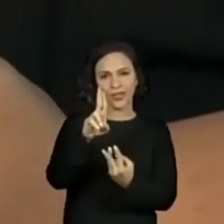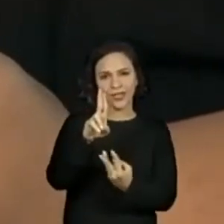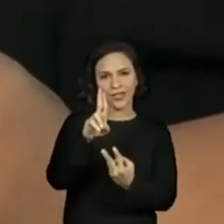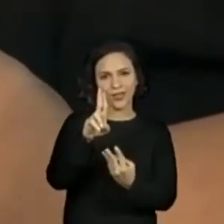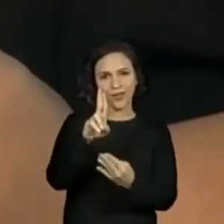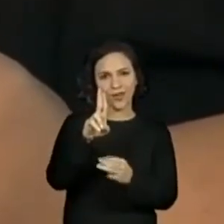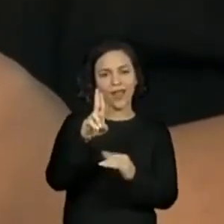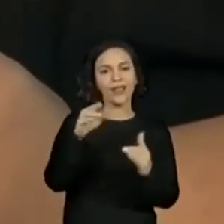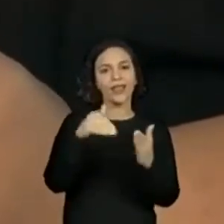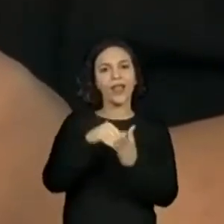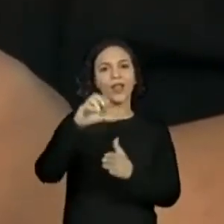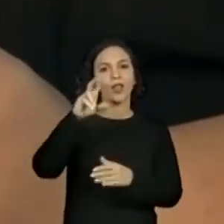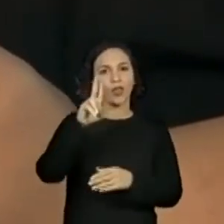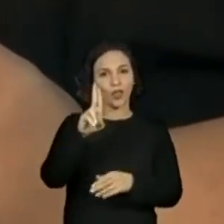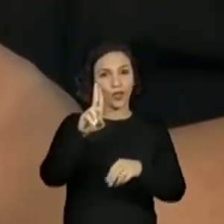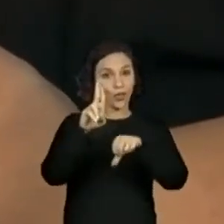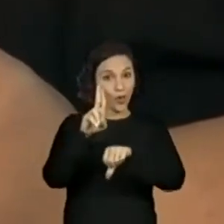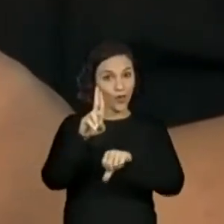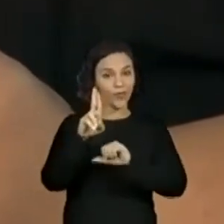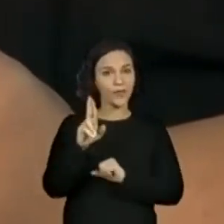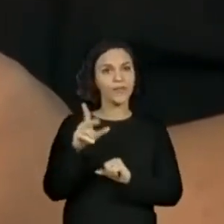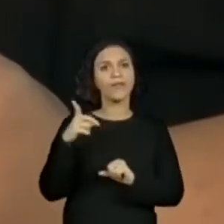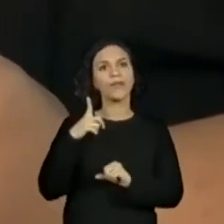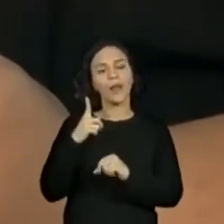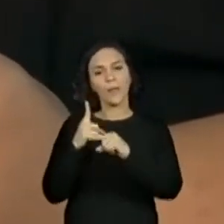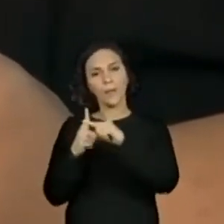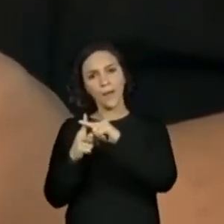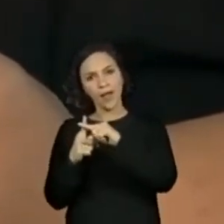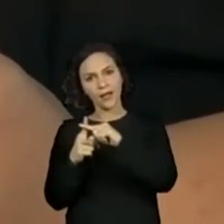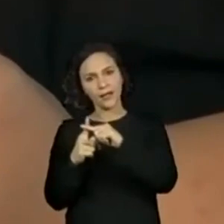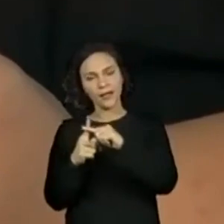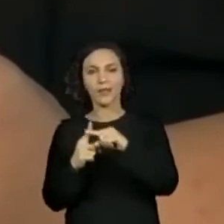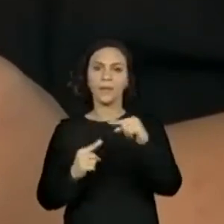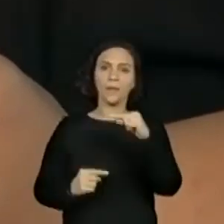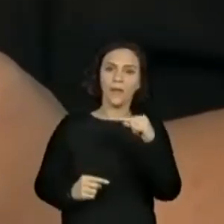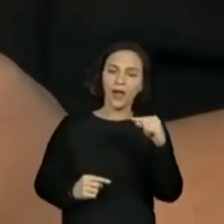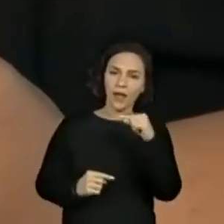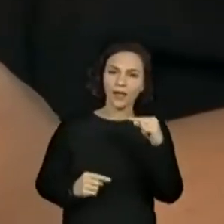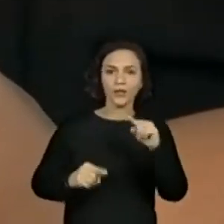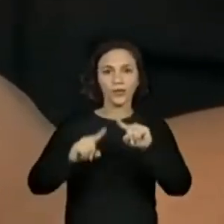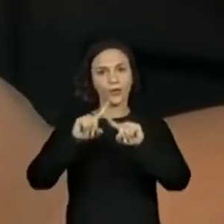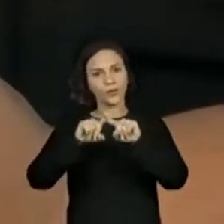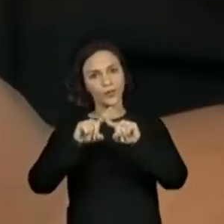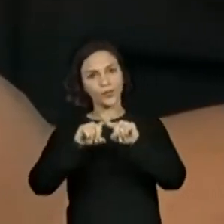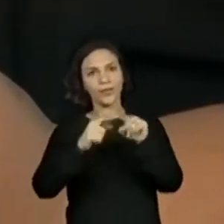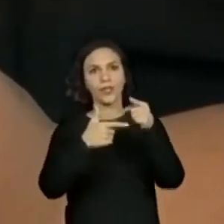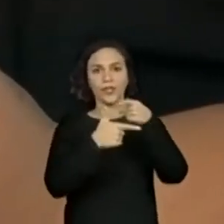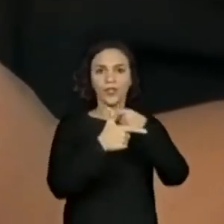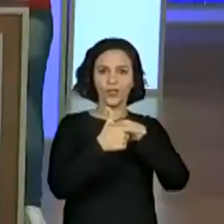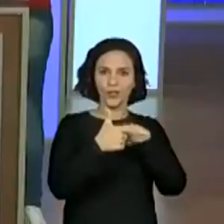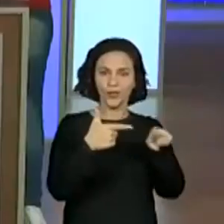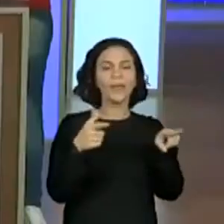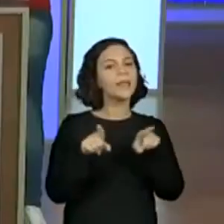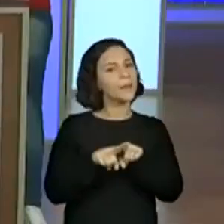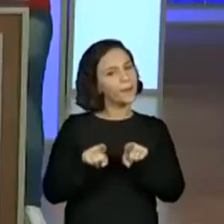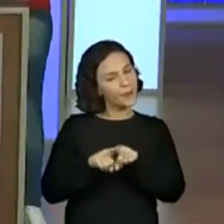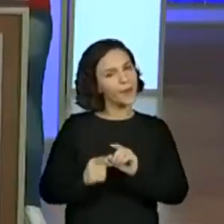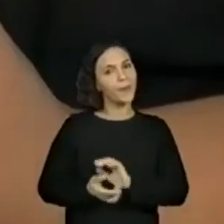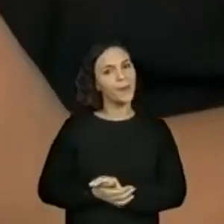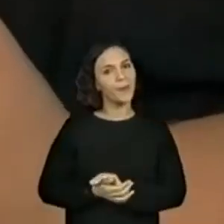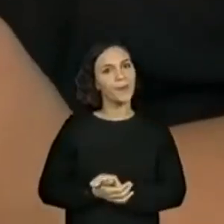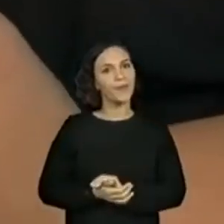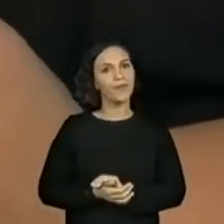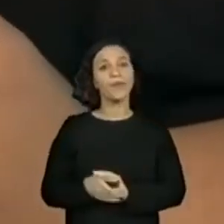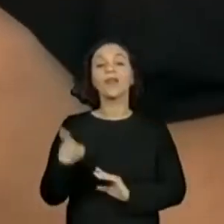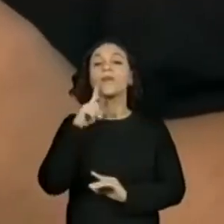olha quantas. Temos aqui a adição, a subtração, a multiplicação e a divisão também. Sim. E aqui o